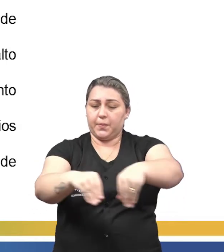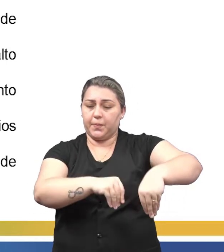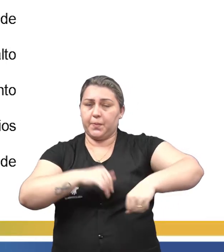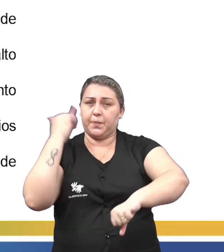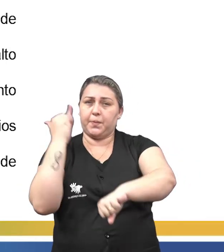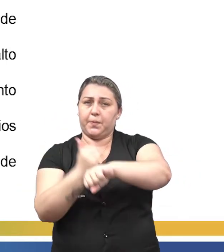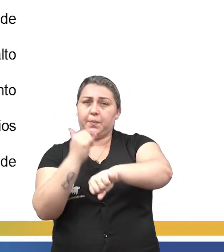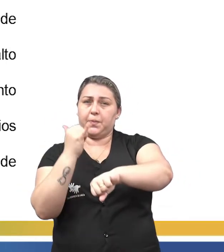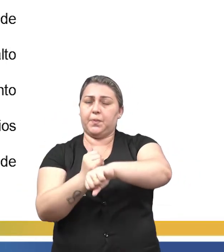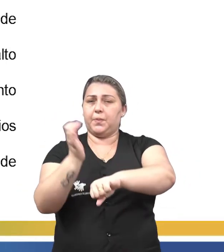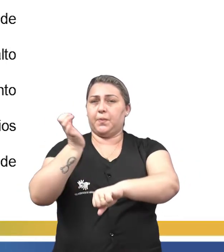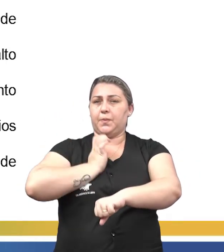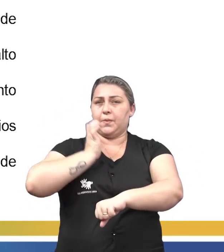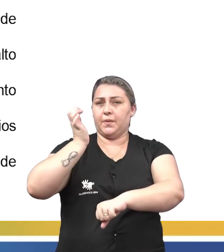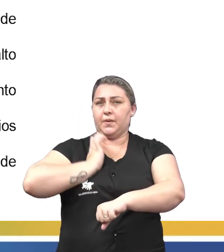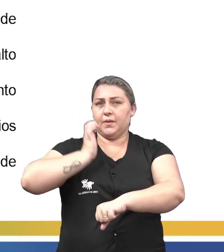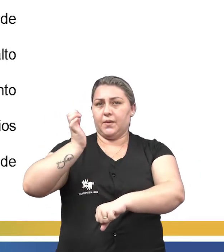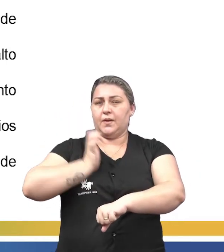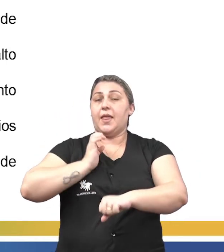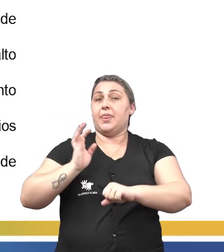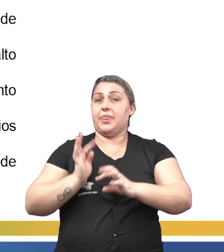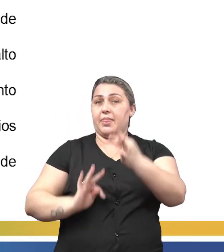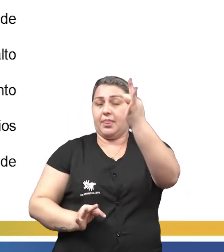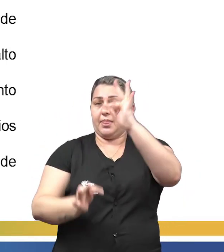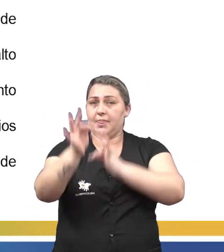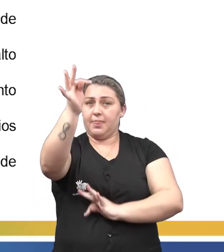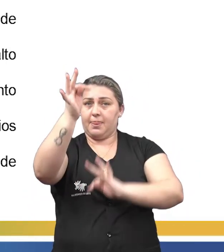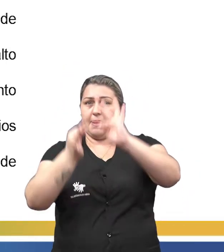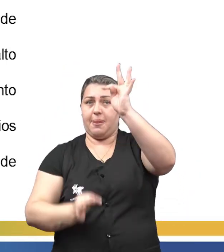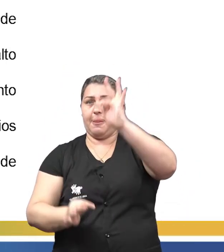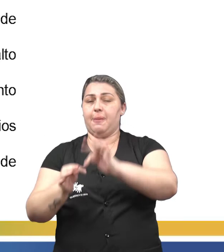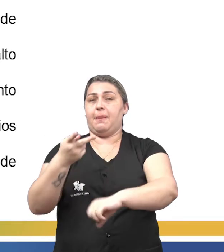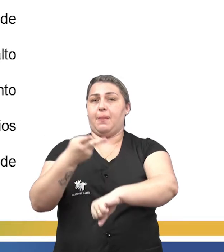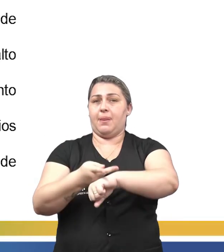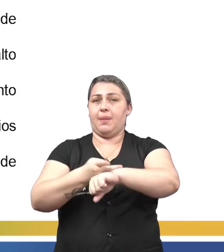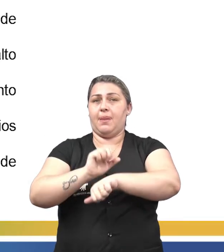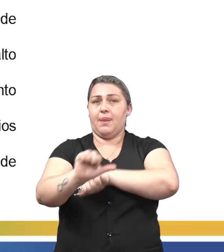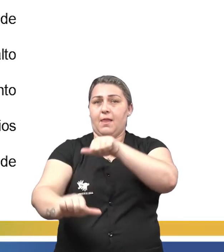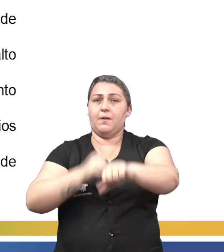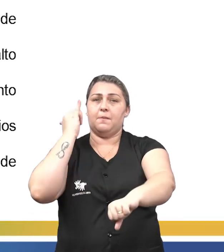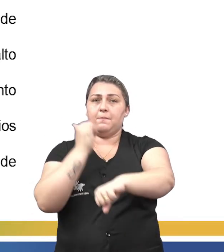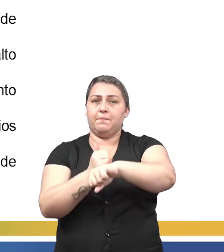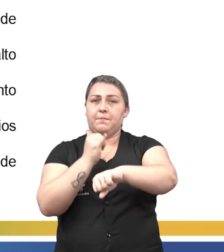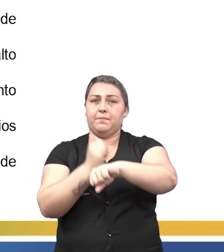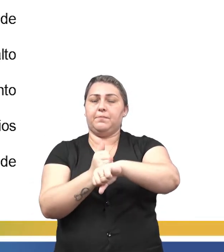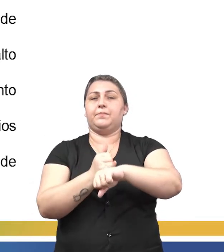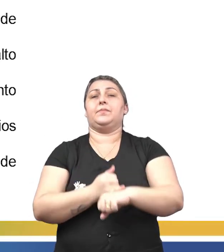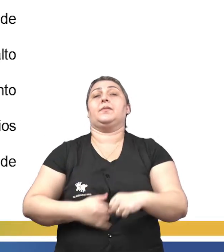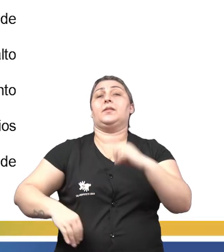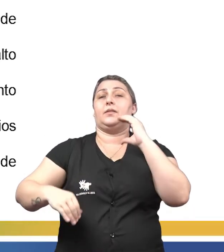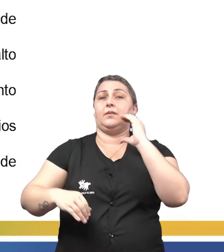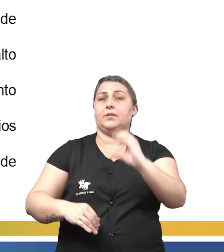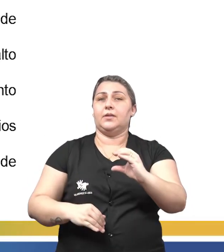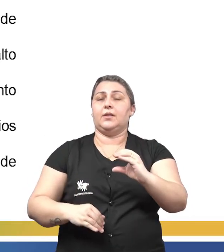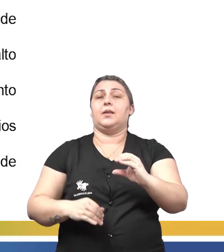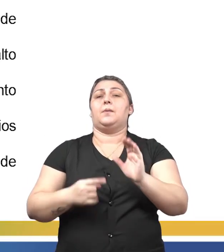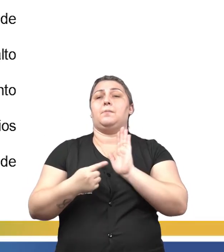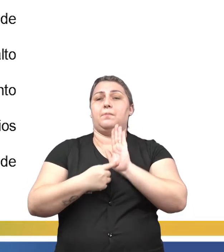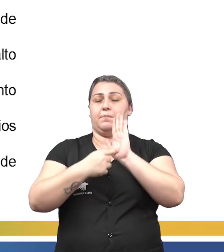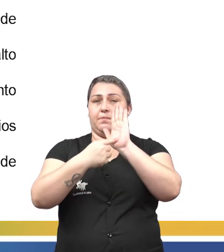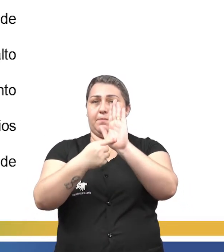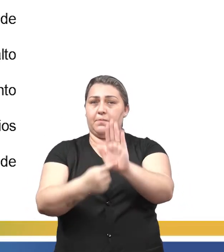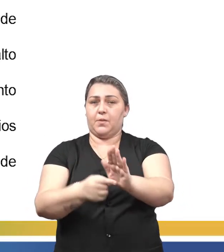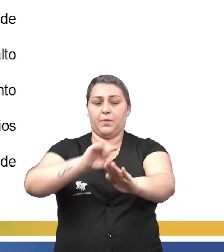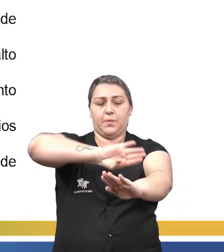minérios, possibilitando o salto tecnológico da idade da pedra para a idade dos metais. C. Apresentar um